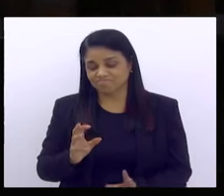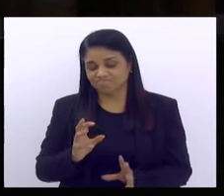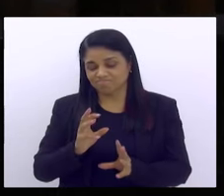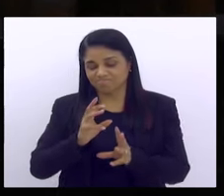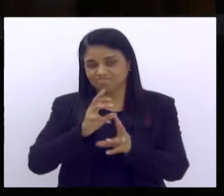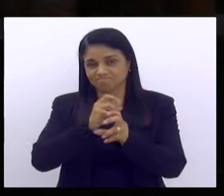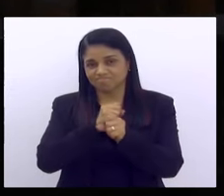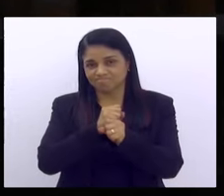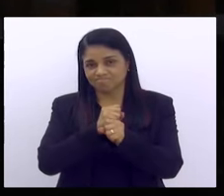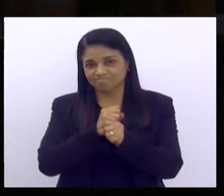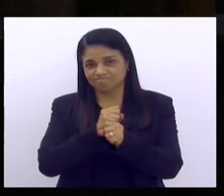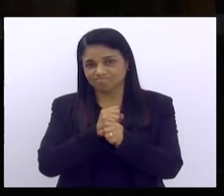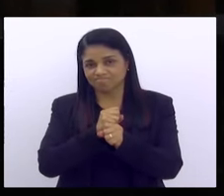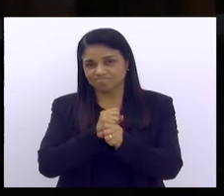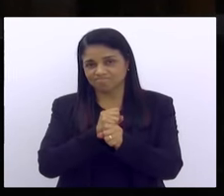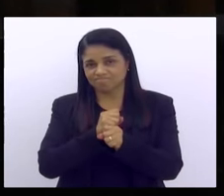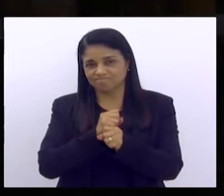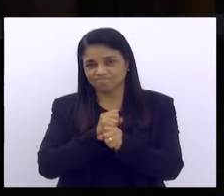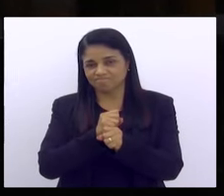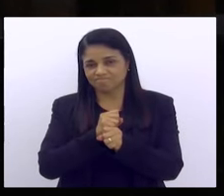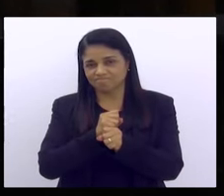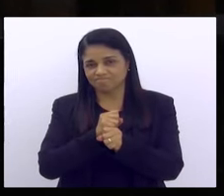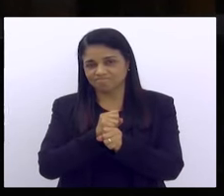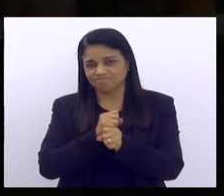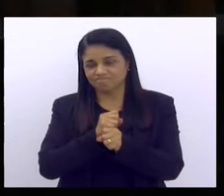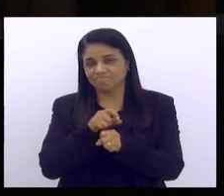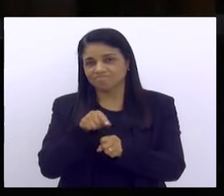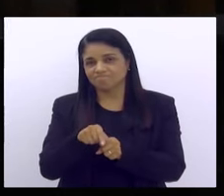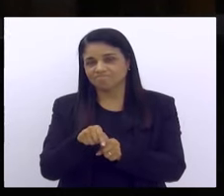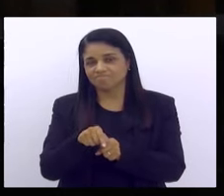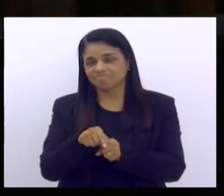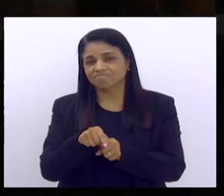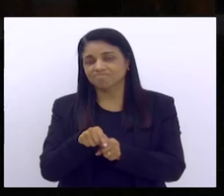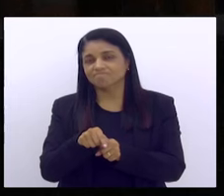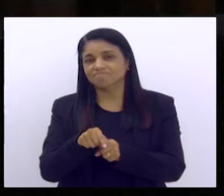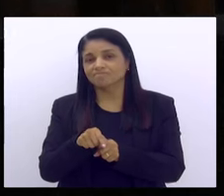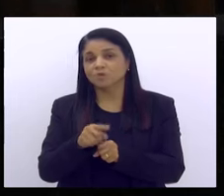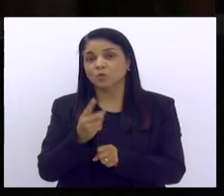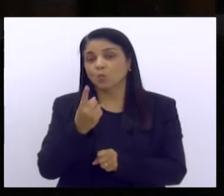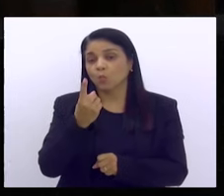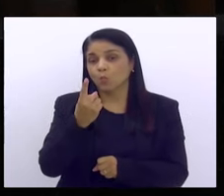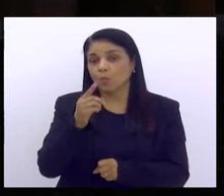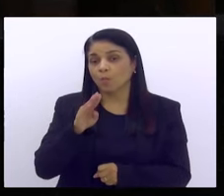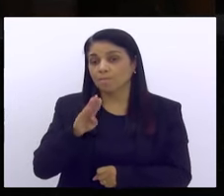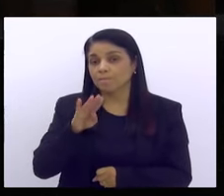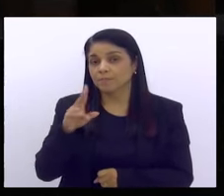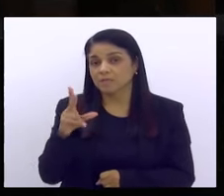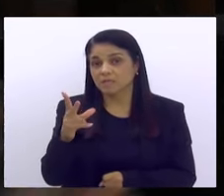bolso daquele que produz de veículo, no montante de